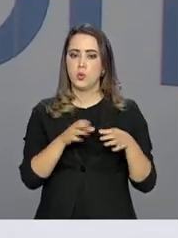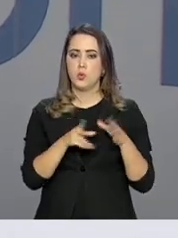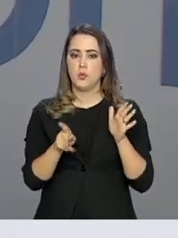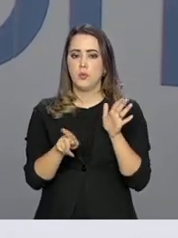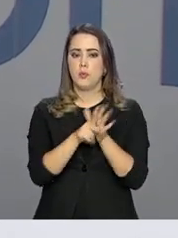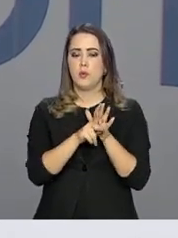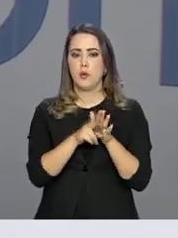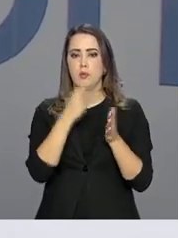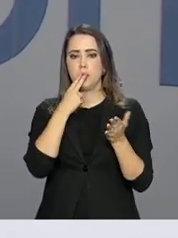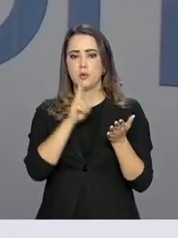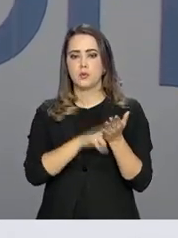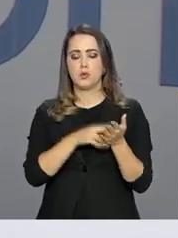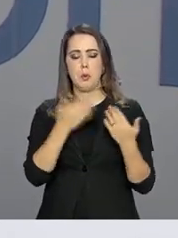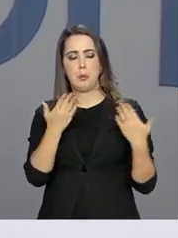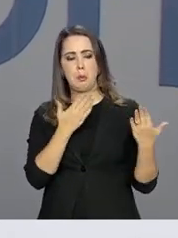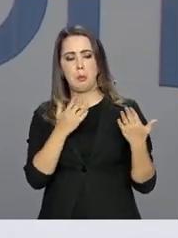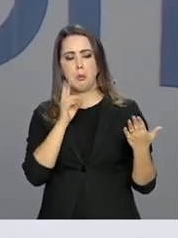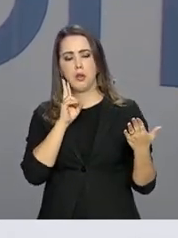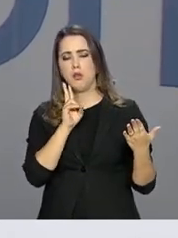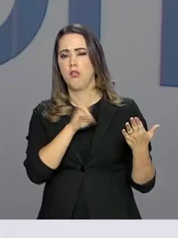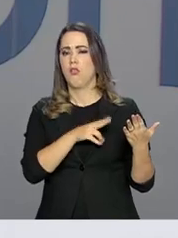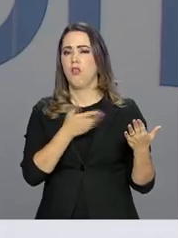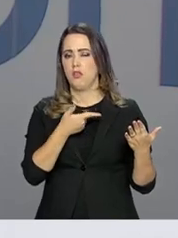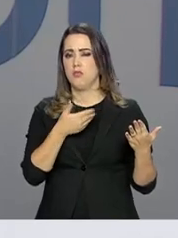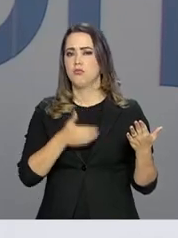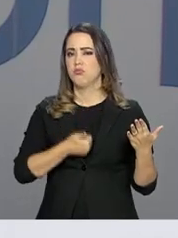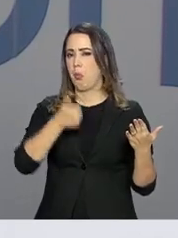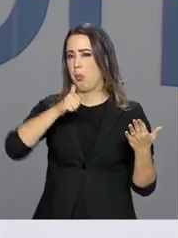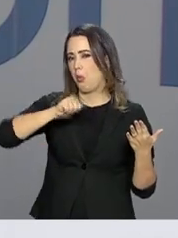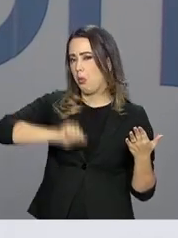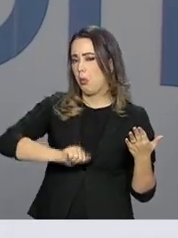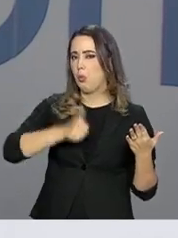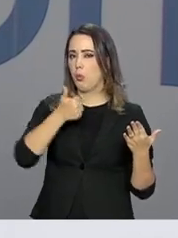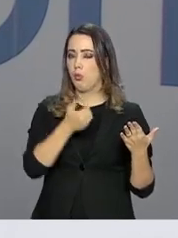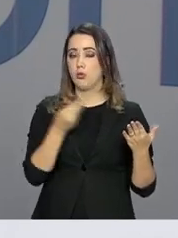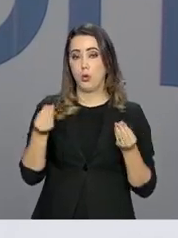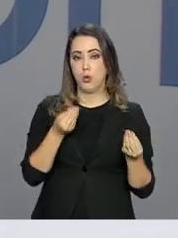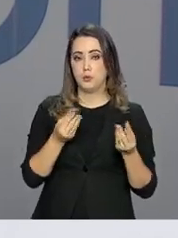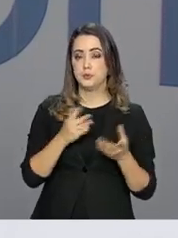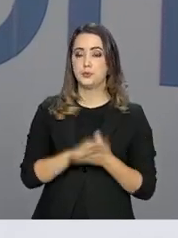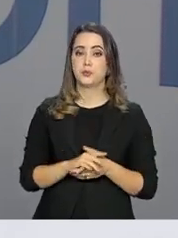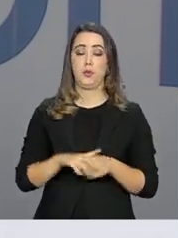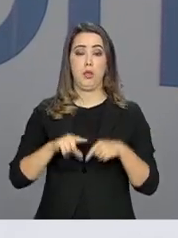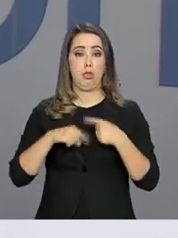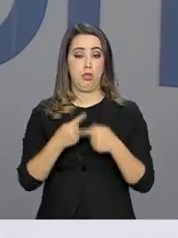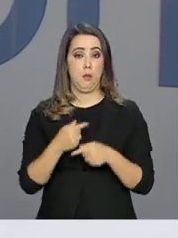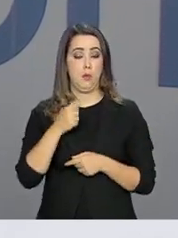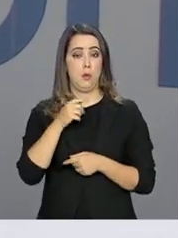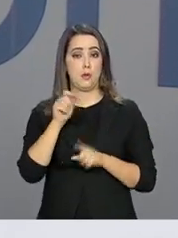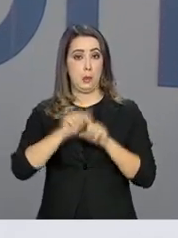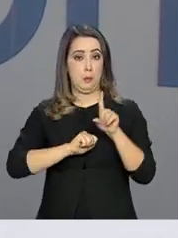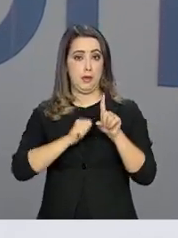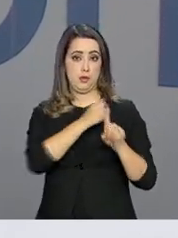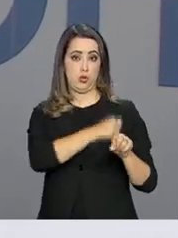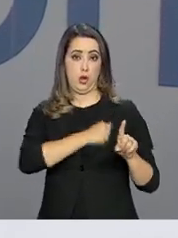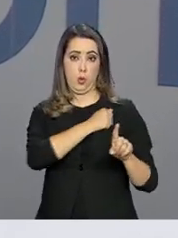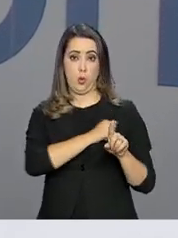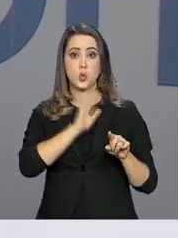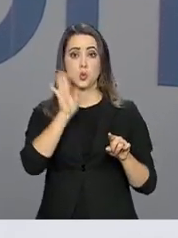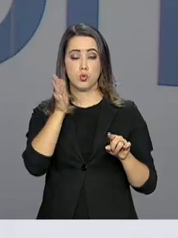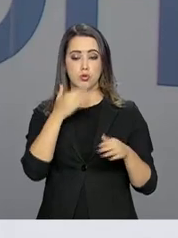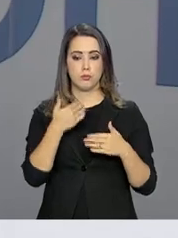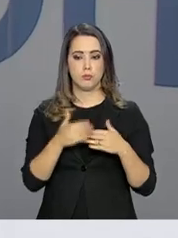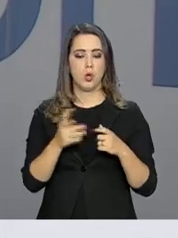até para se fazer a krona analisa besttéti o qual é o dimensionamento do serviço a partir de agosto a gente já vai expandir isso para